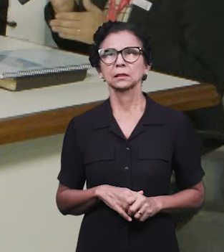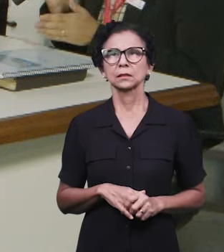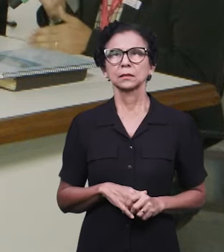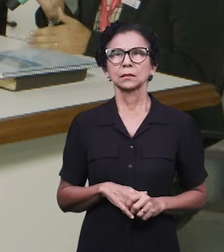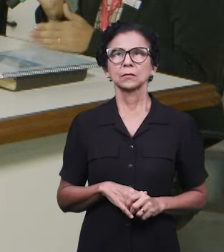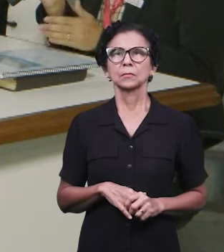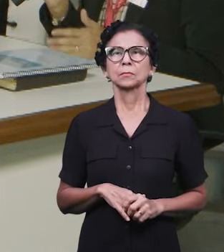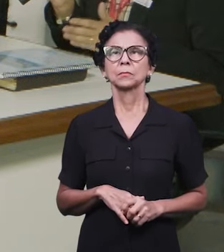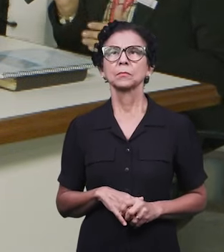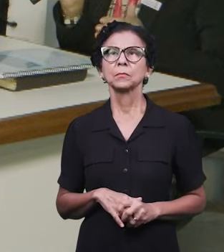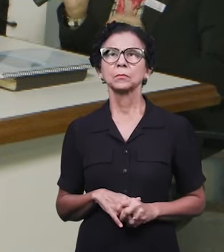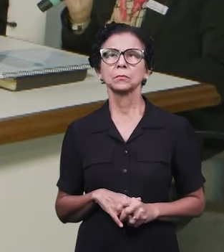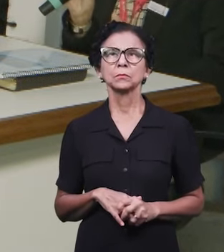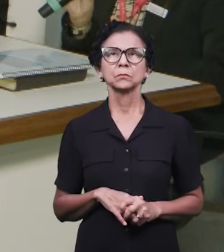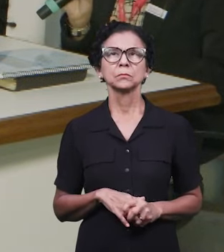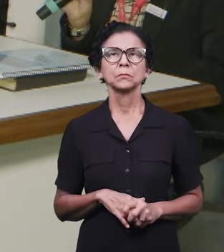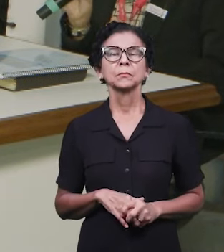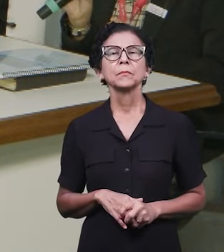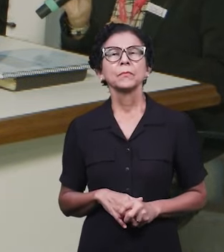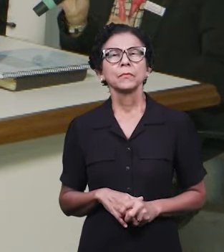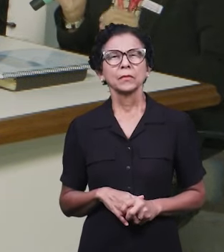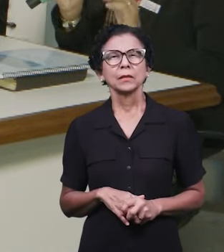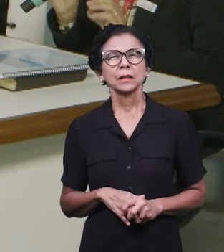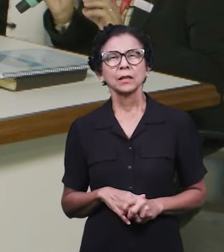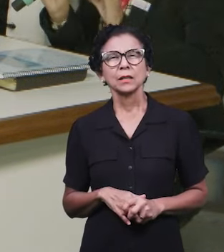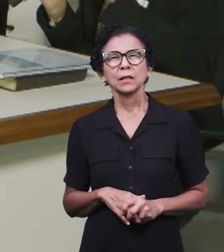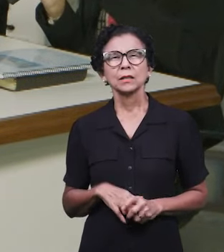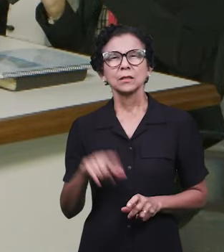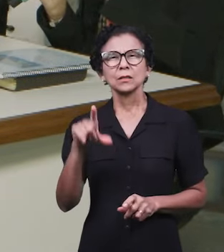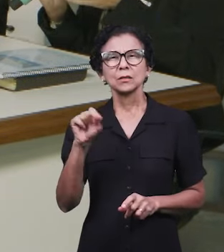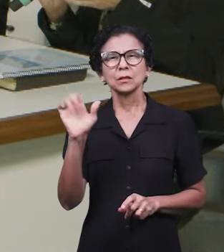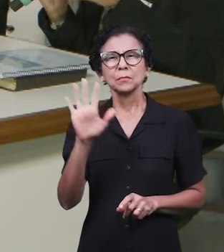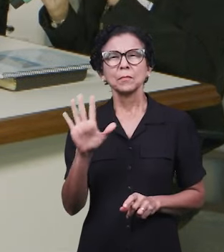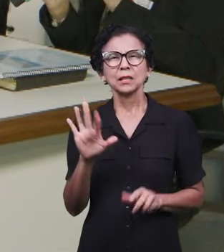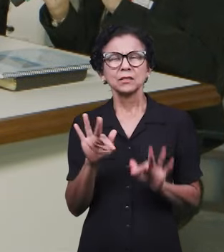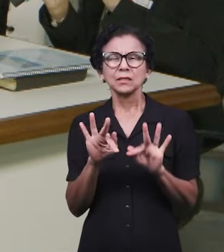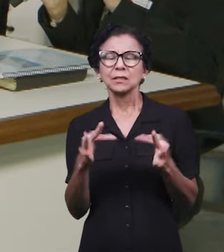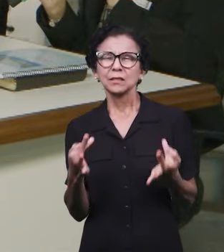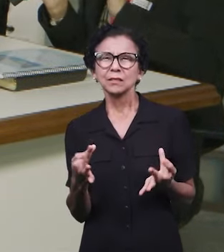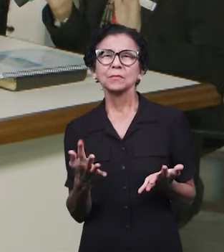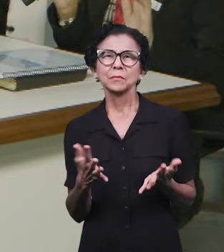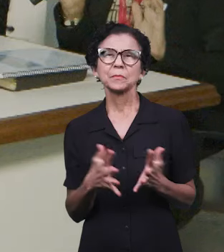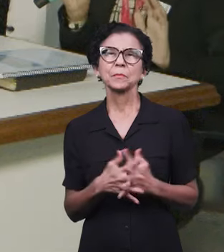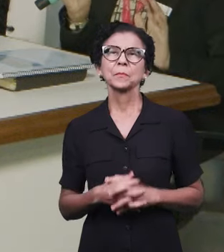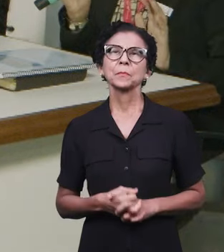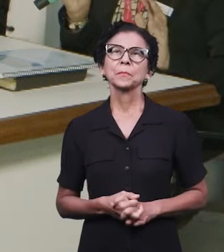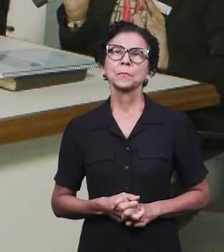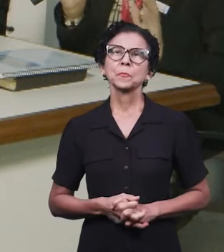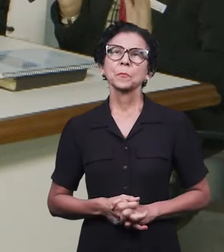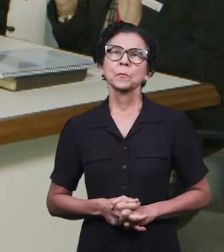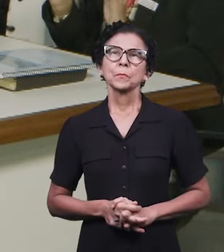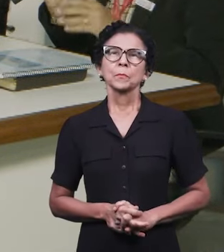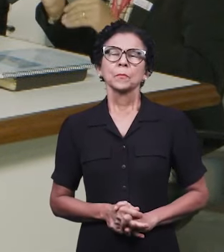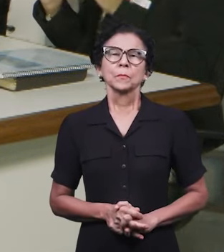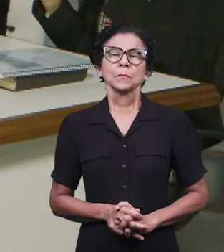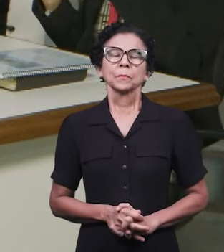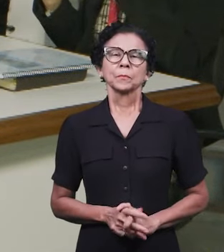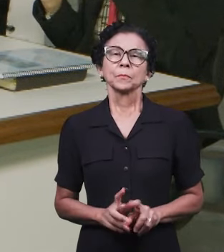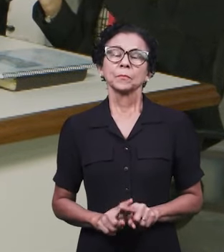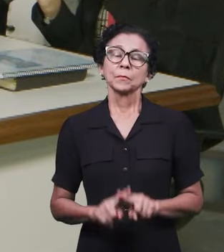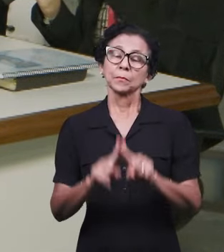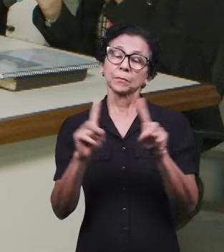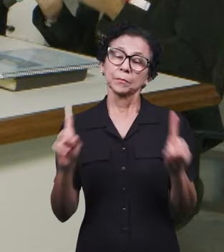de acordo com aquilo que vem do presbitério. Mudar, trocar o contexto não é adaptação. Adaptar